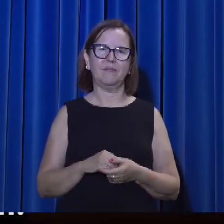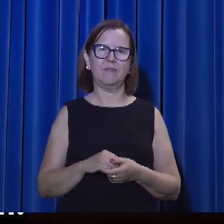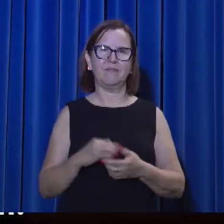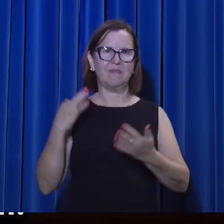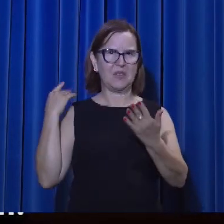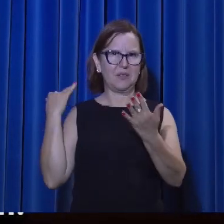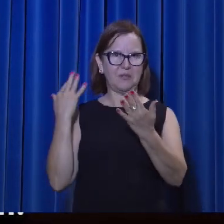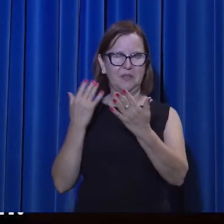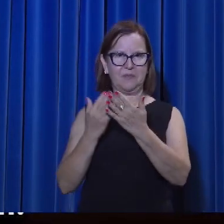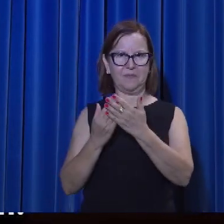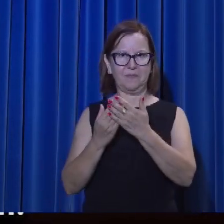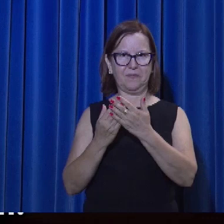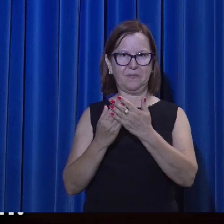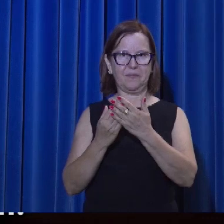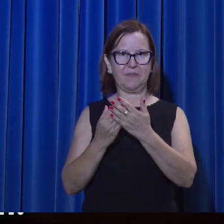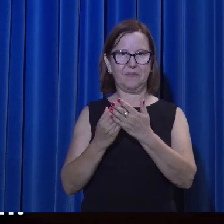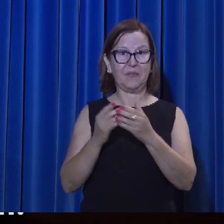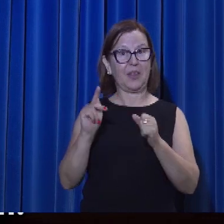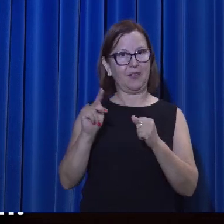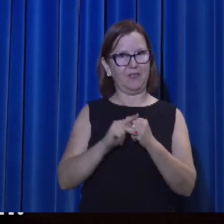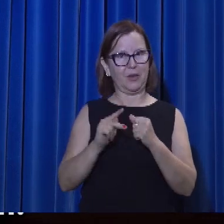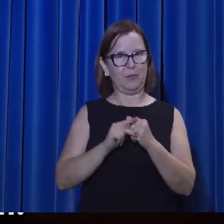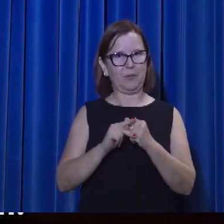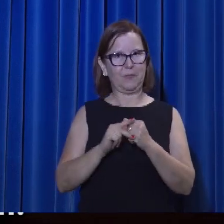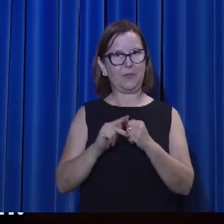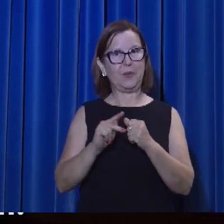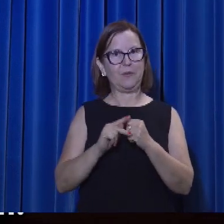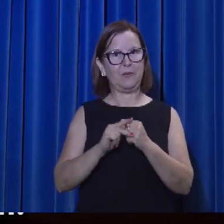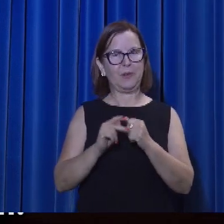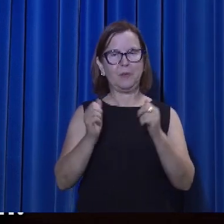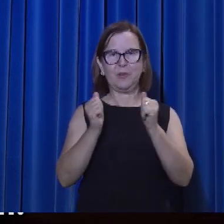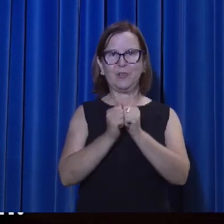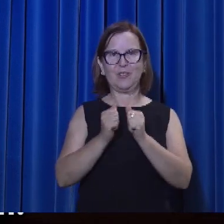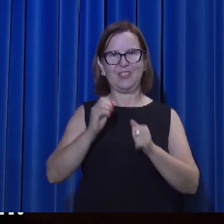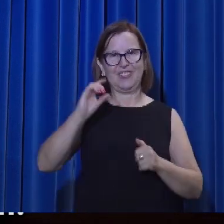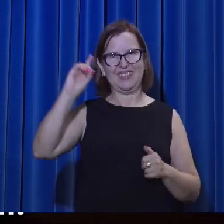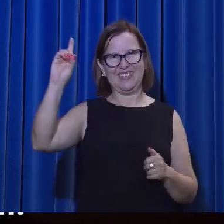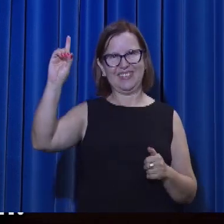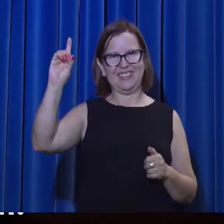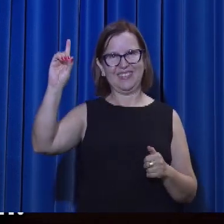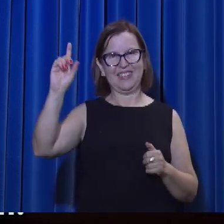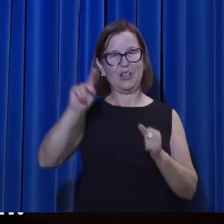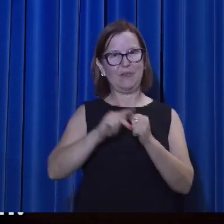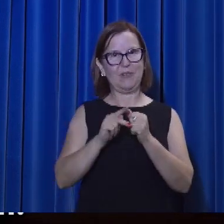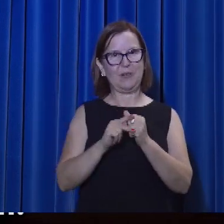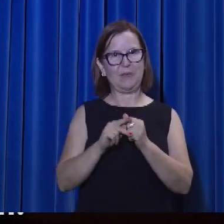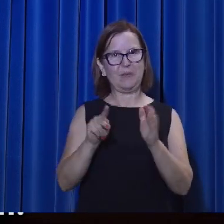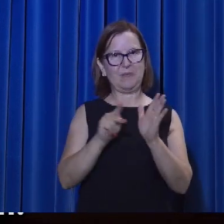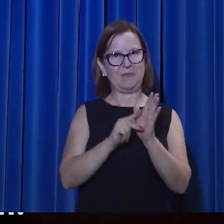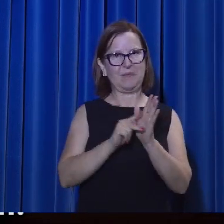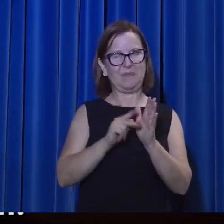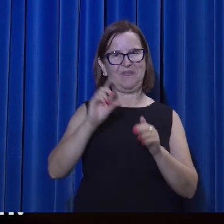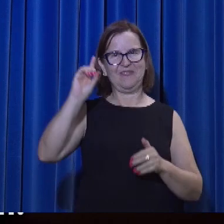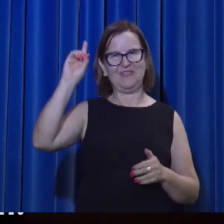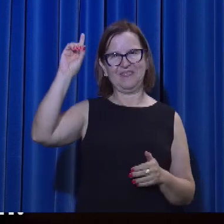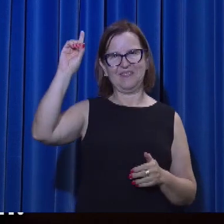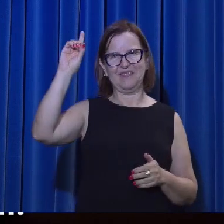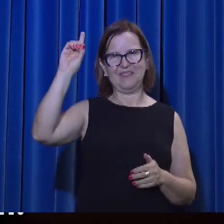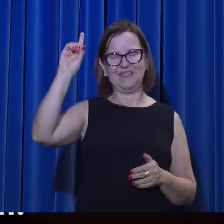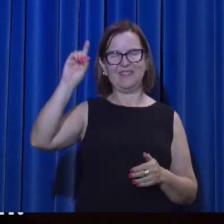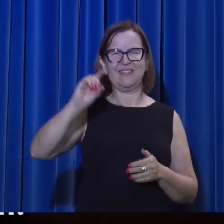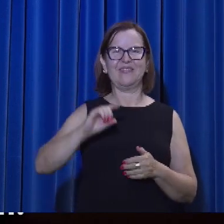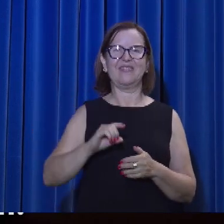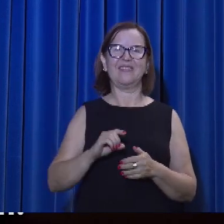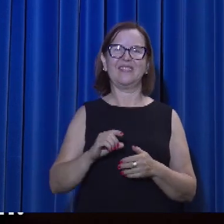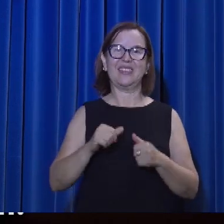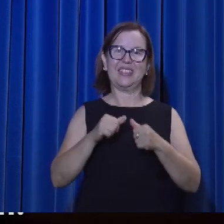No princípio era o Verbo, e o Verbo estava com Deus, e o Verbo era Deus.